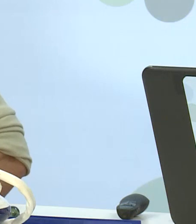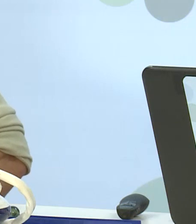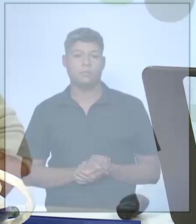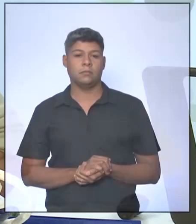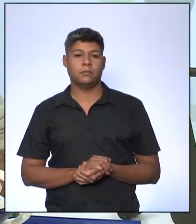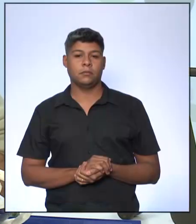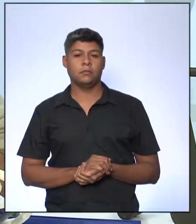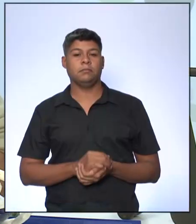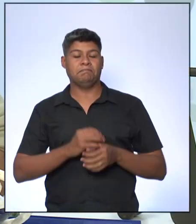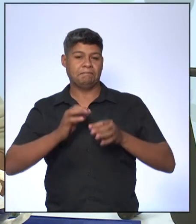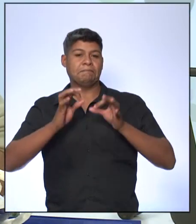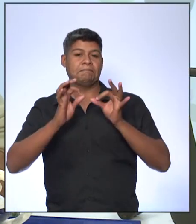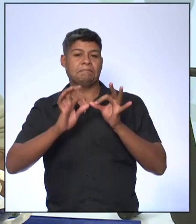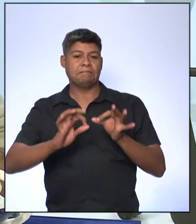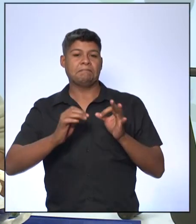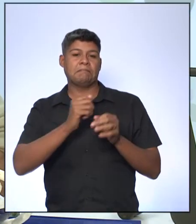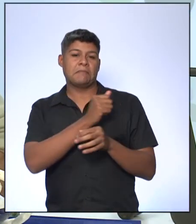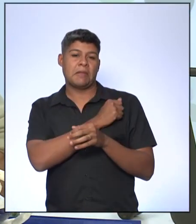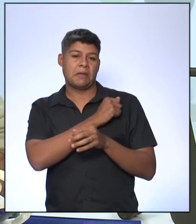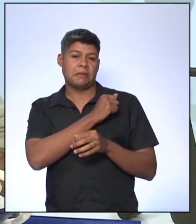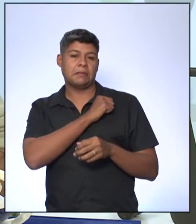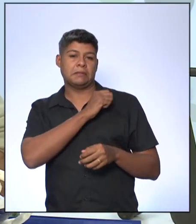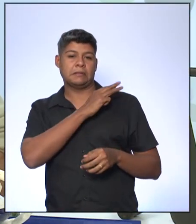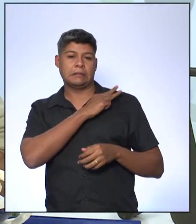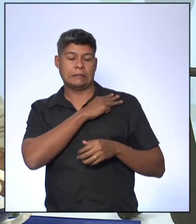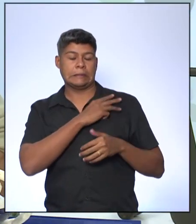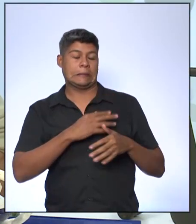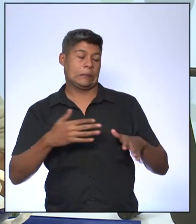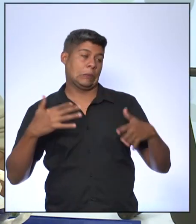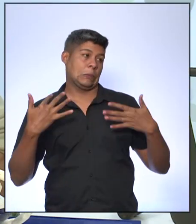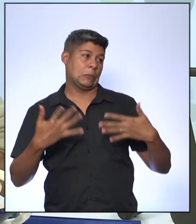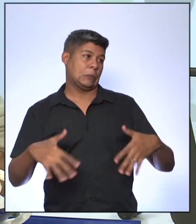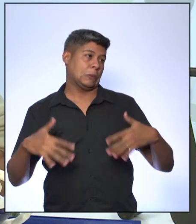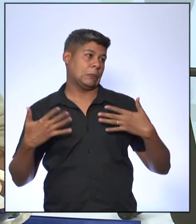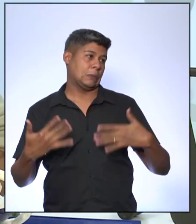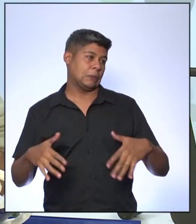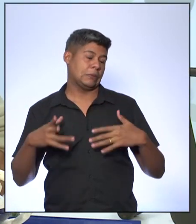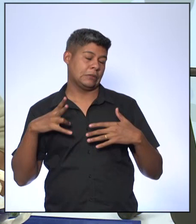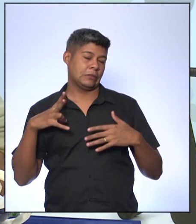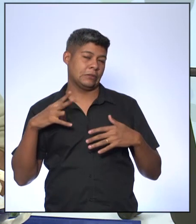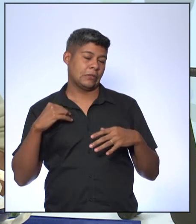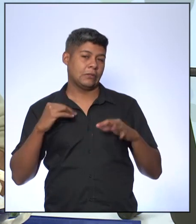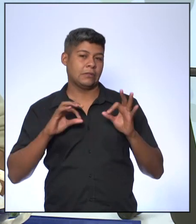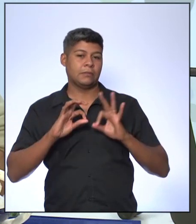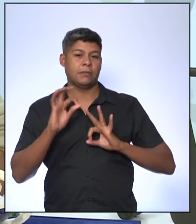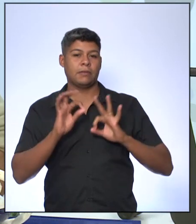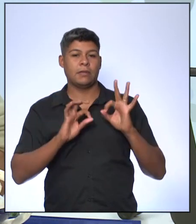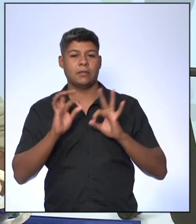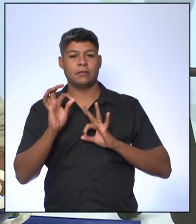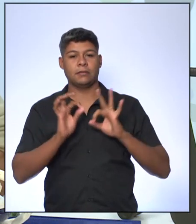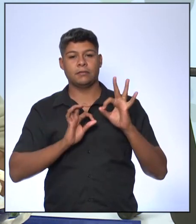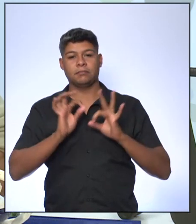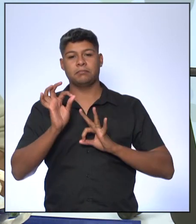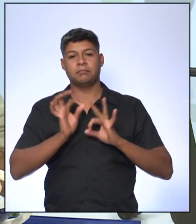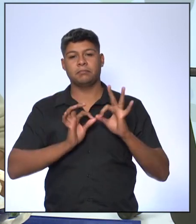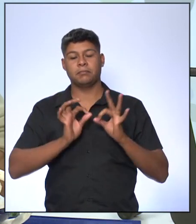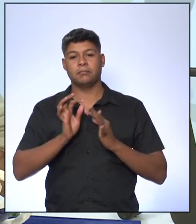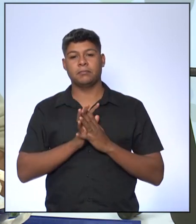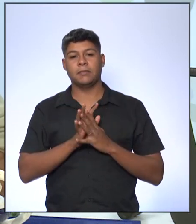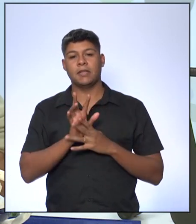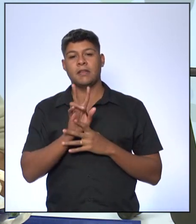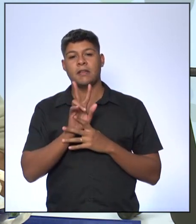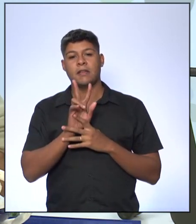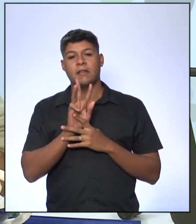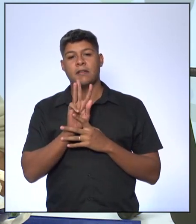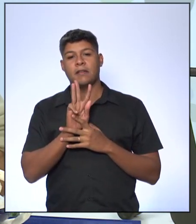E aí sim, ó, os alunos, terceiro ano, Galera negócio. fera. Galera aí, tá preparada, hein? A maioria colocou D. Por